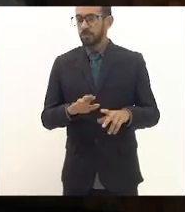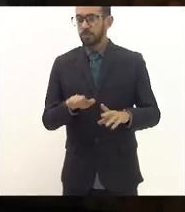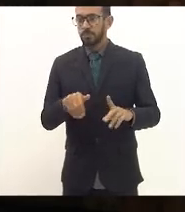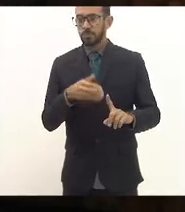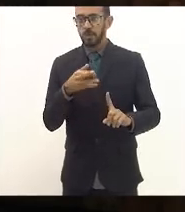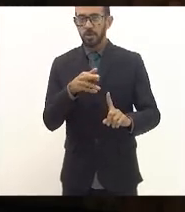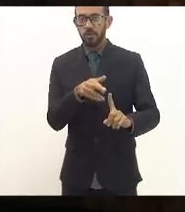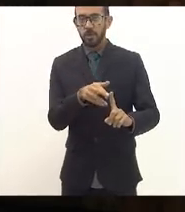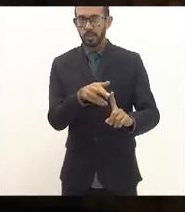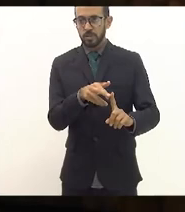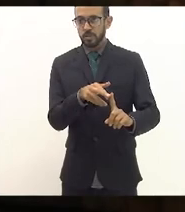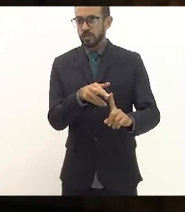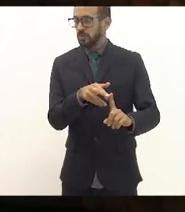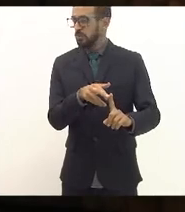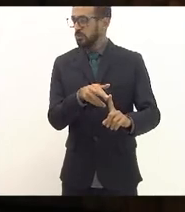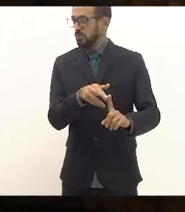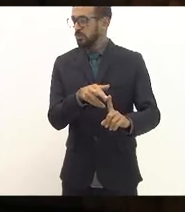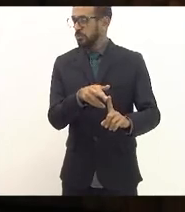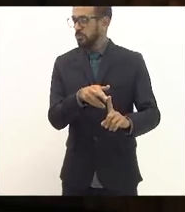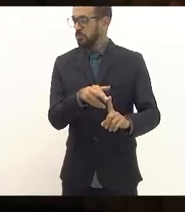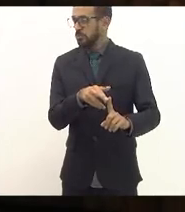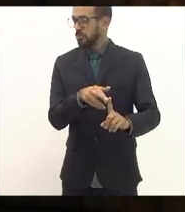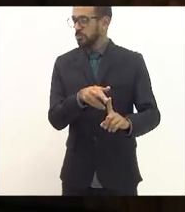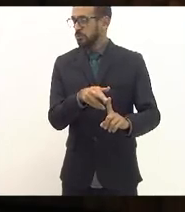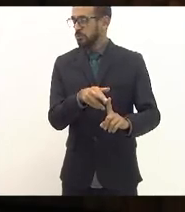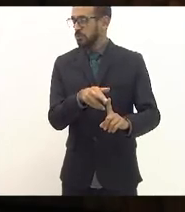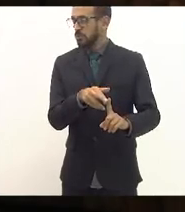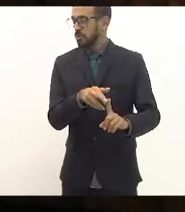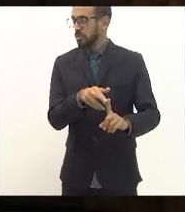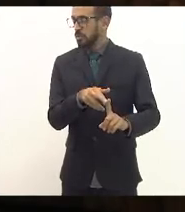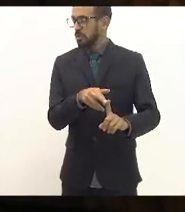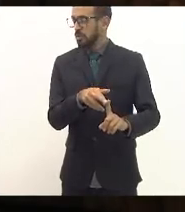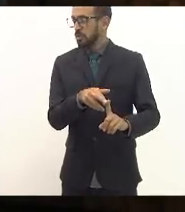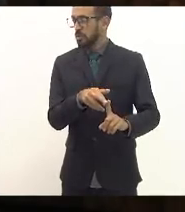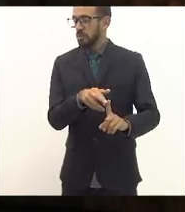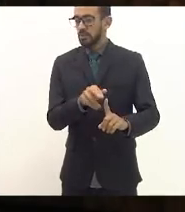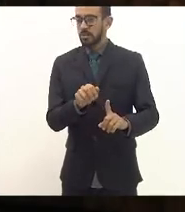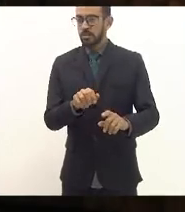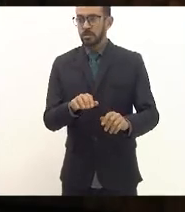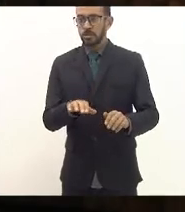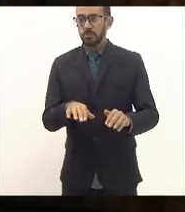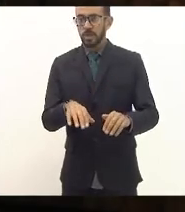que foram feitas a mim, todas injustas. Mas